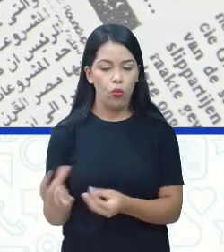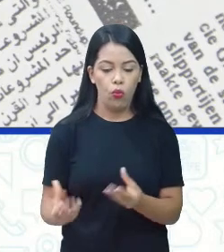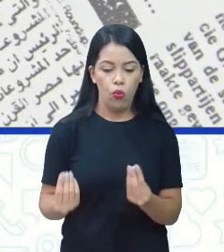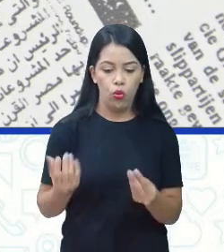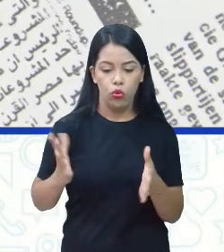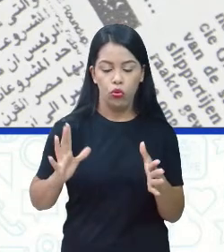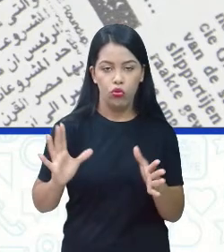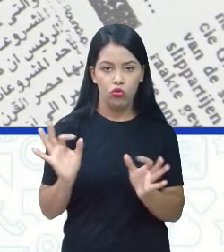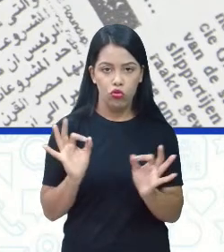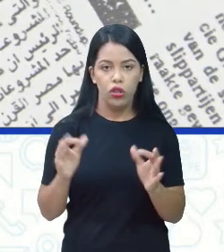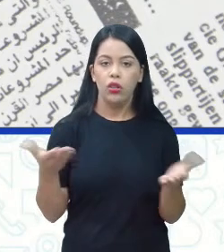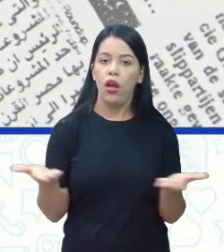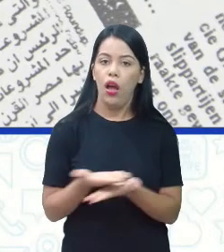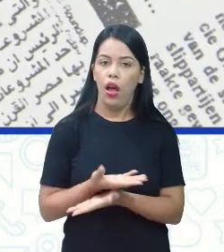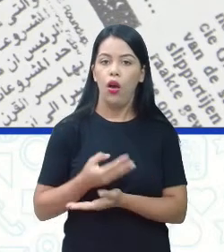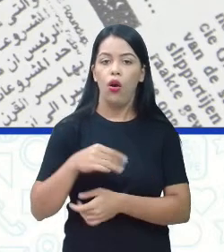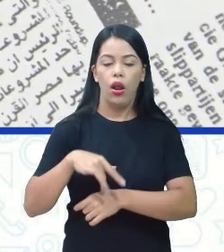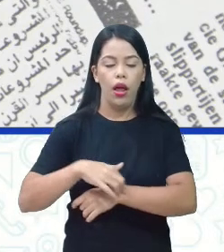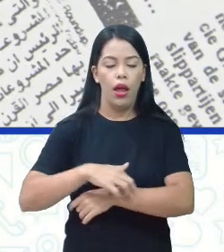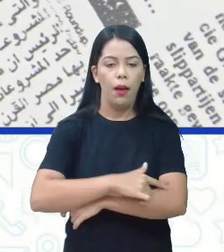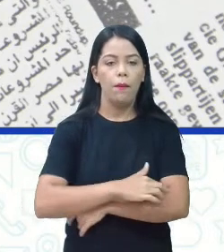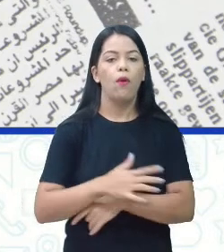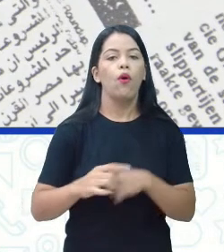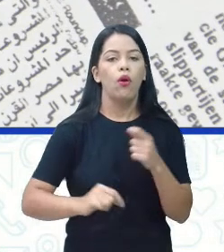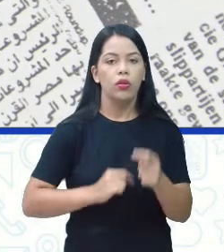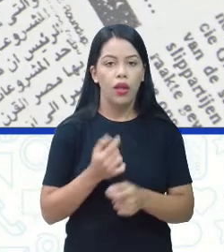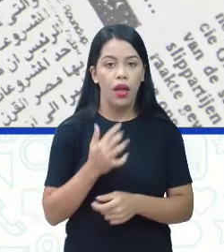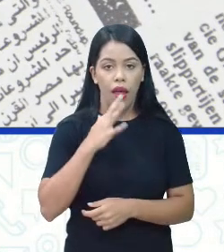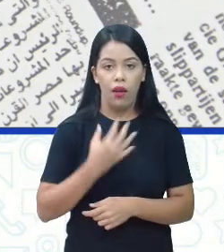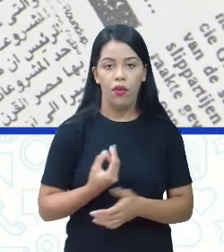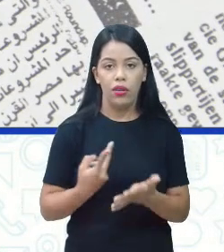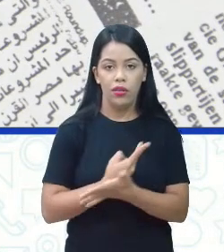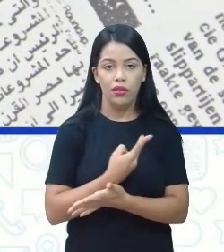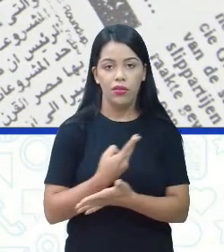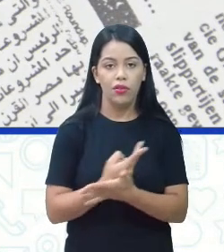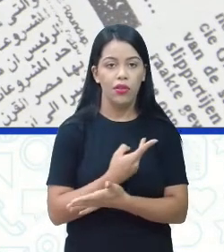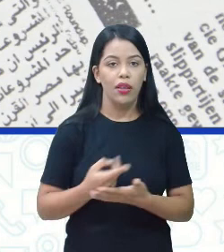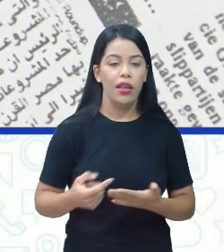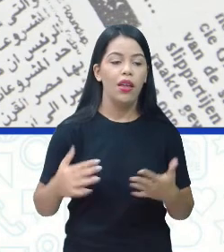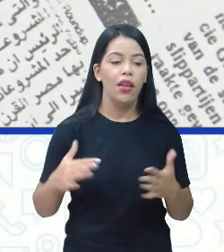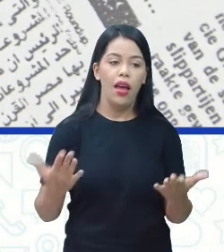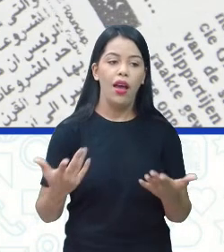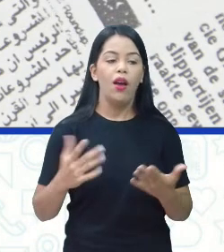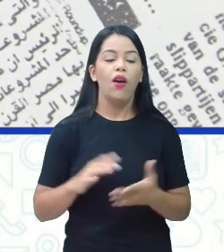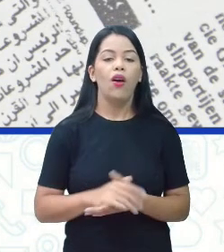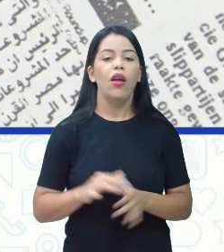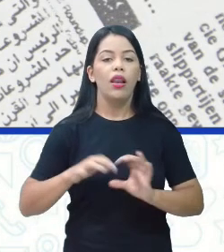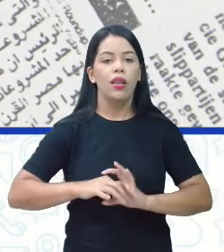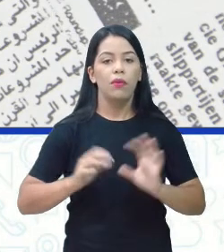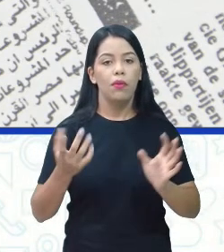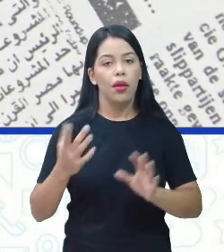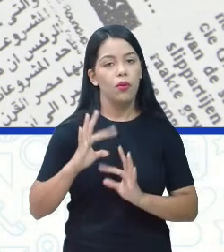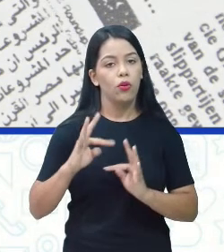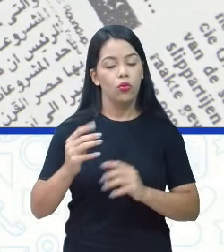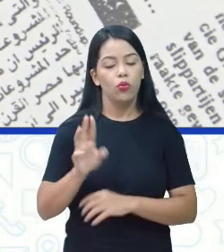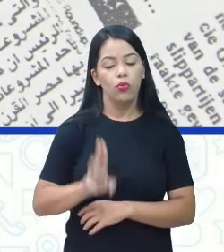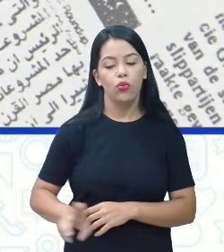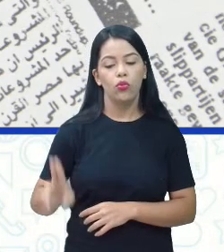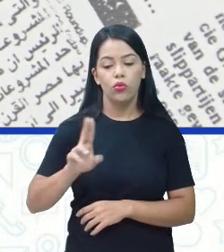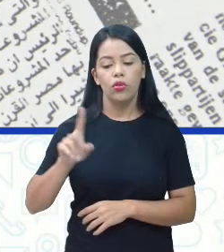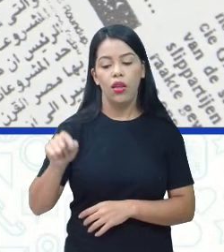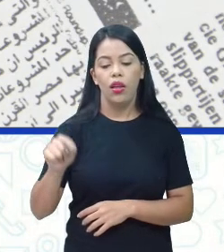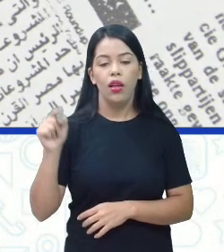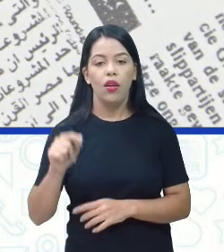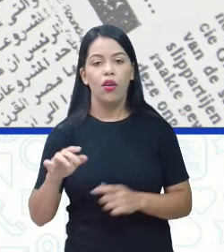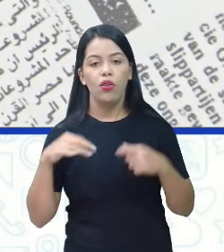finalmente, a moda reconhece seu erro e nos restitui esse bom amigo que resguarda a cutis dos rigores do tempo,